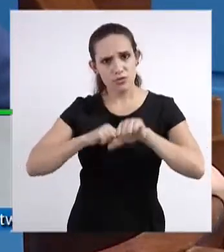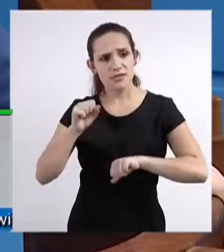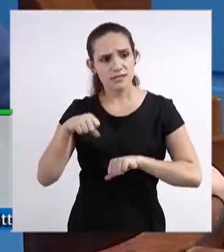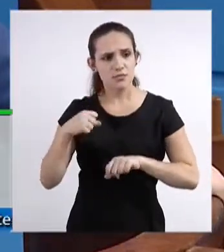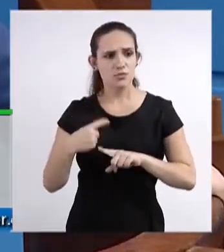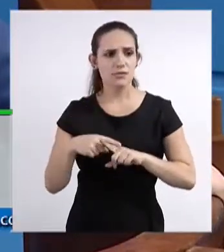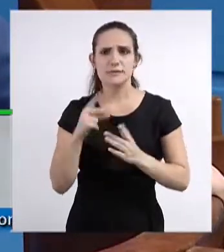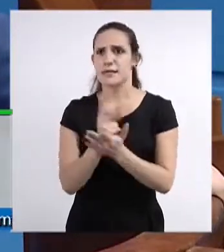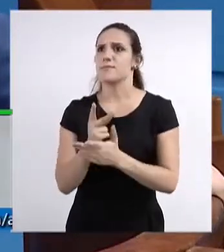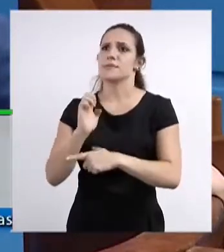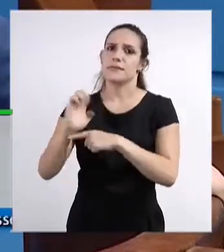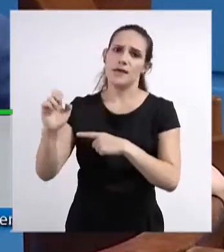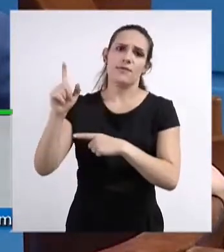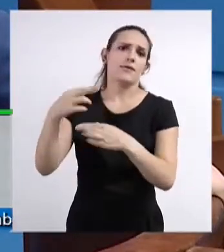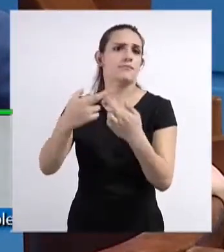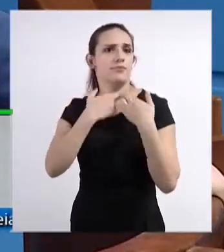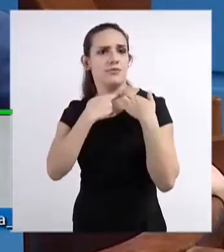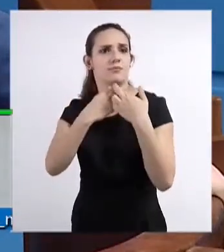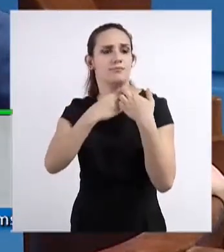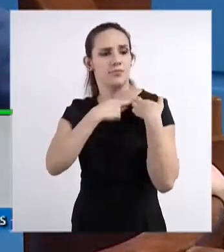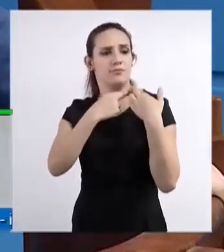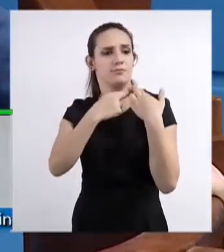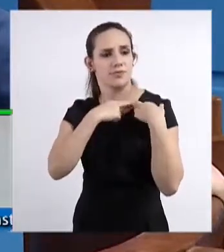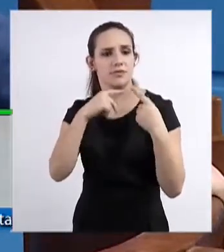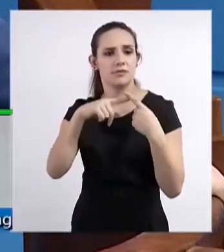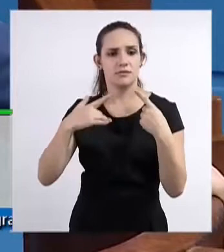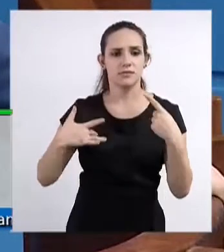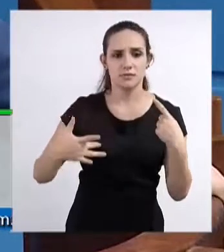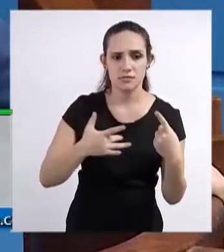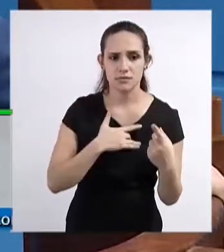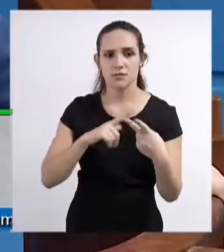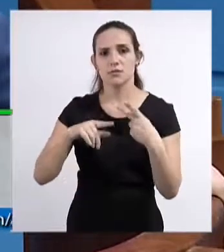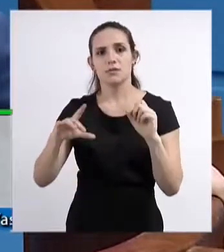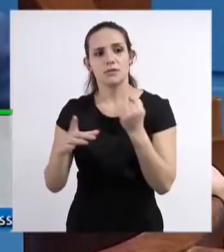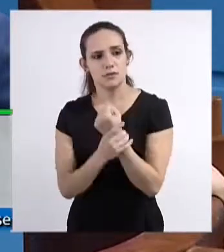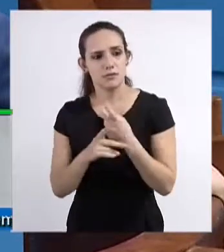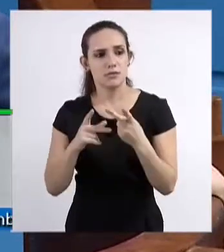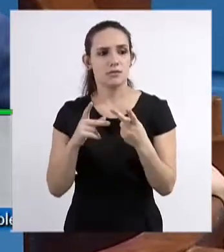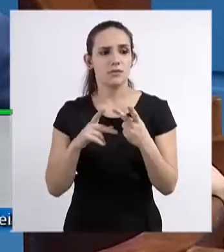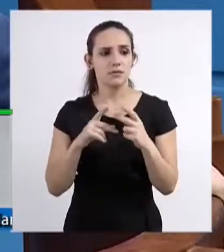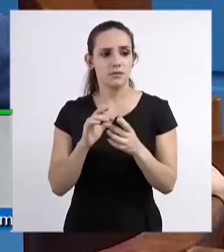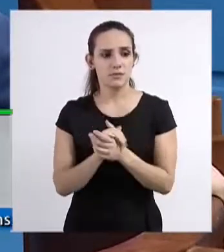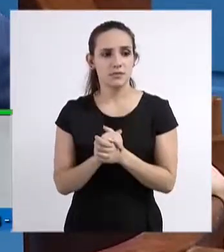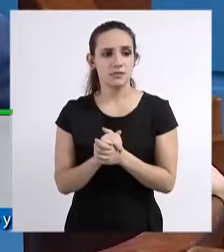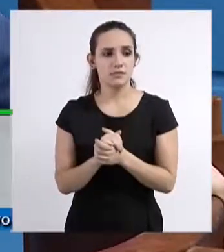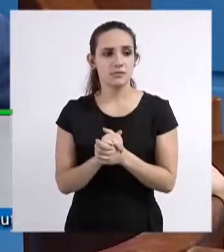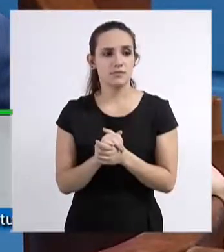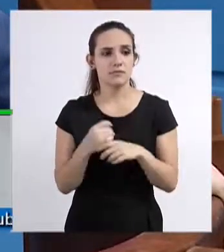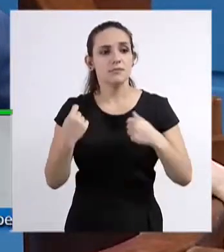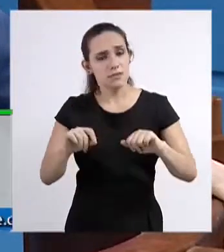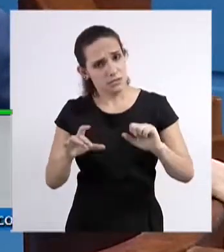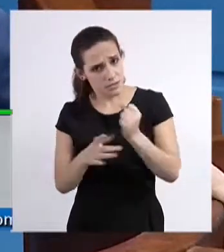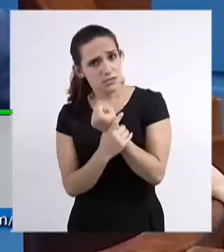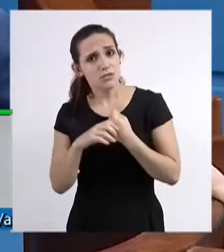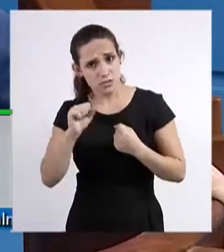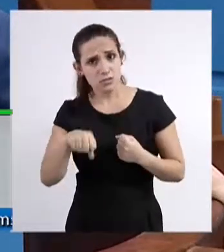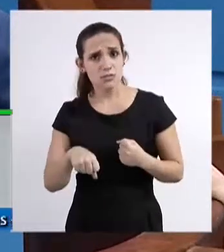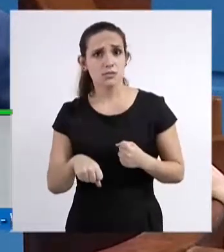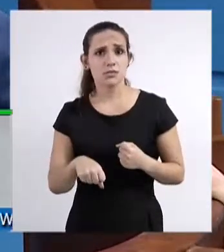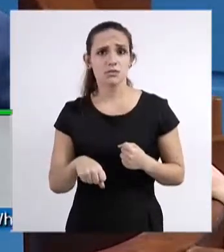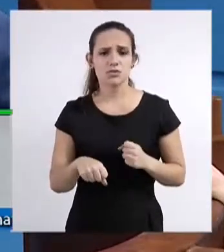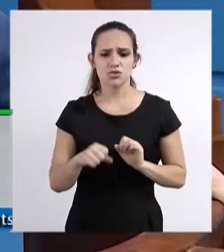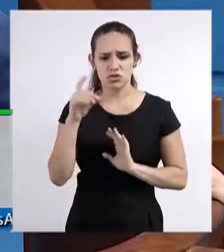tanta responsabilidade, a responsabilidade da saúde, a responsabilidade da segurança. Precisamos garantir que o direito